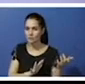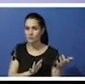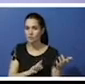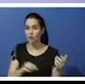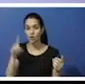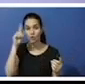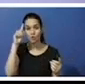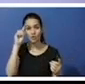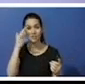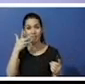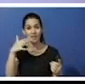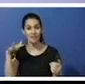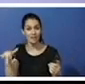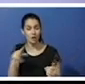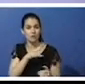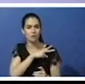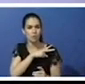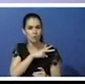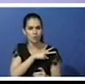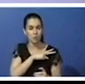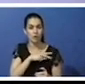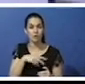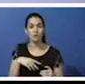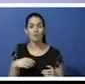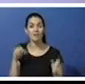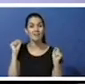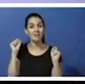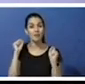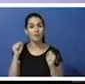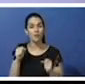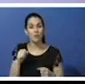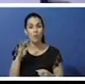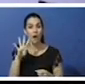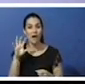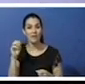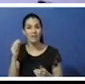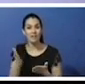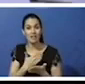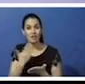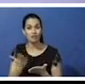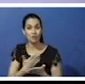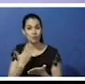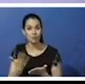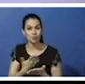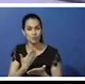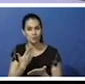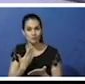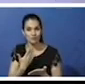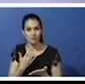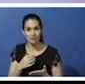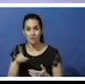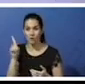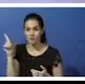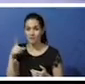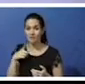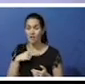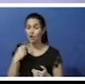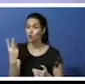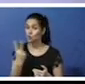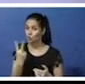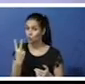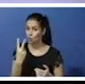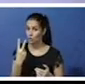turma do 2º ano recebeu 40 livros de histórias infantis. Nessa sala, há 2 tipos de estante.